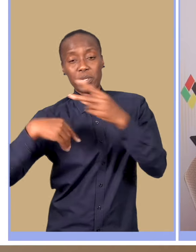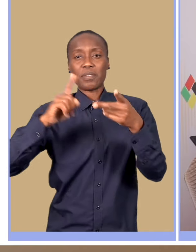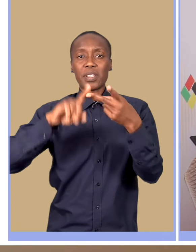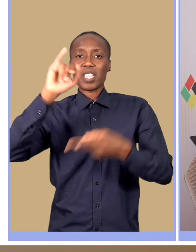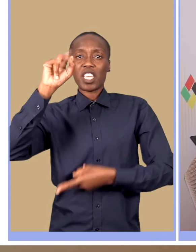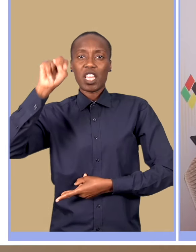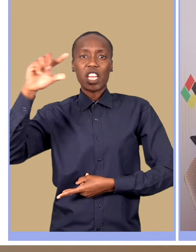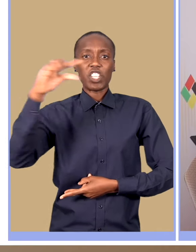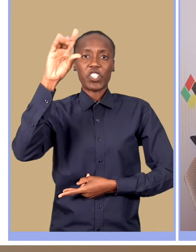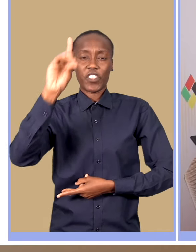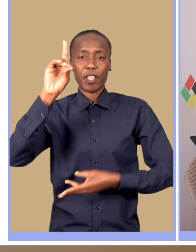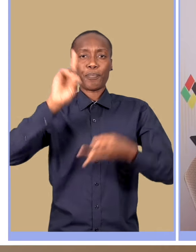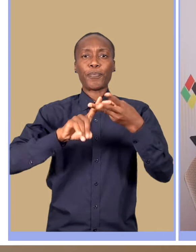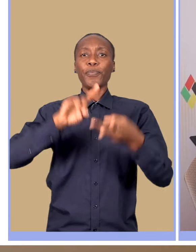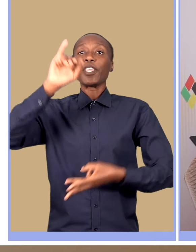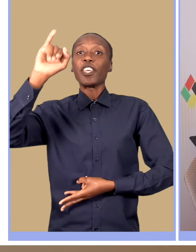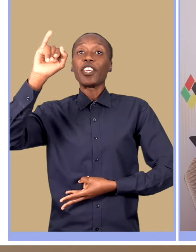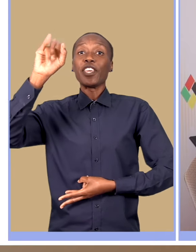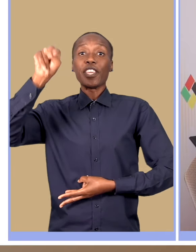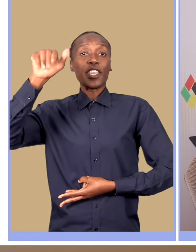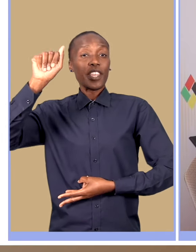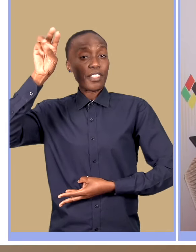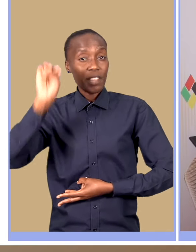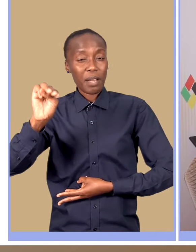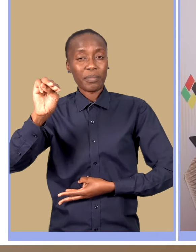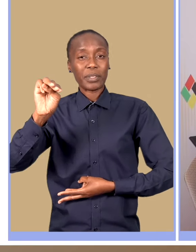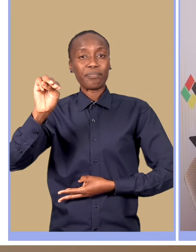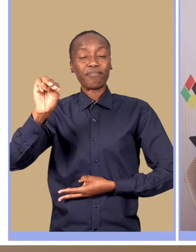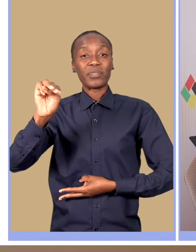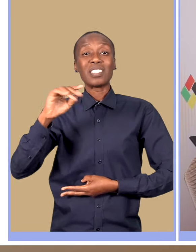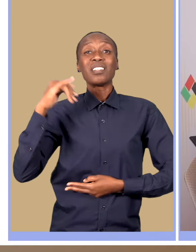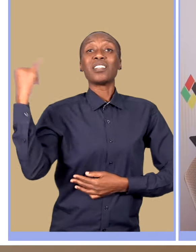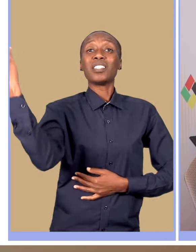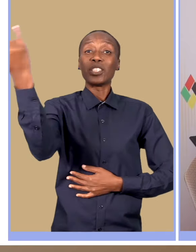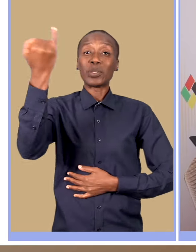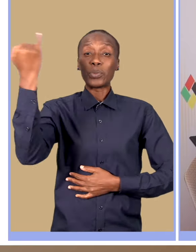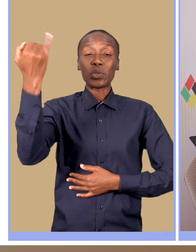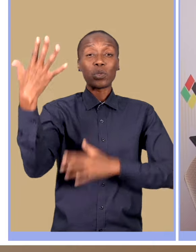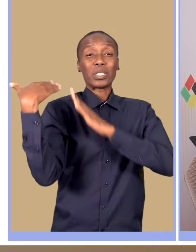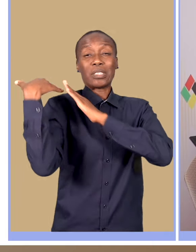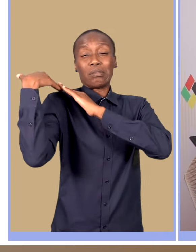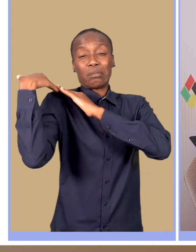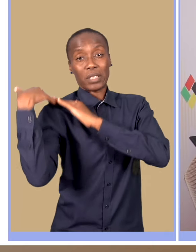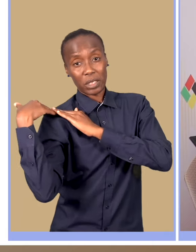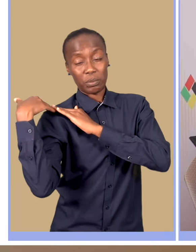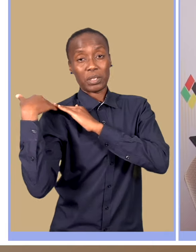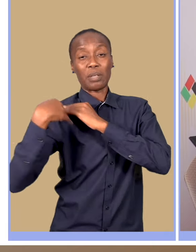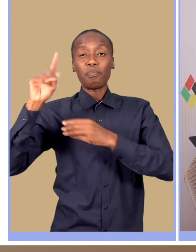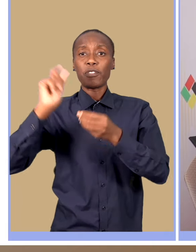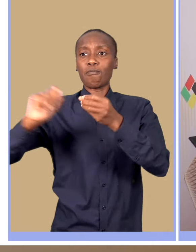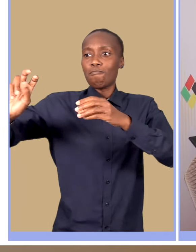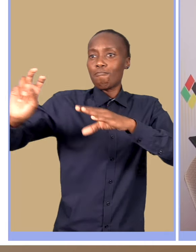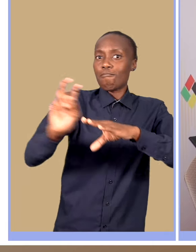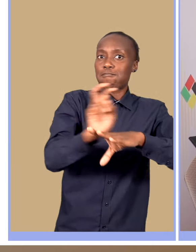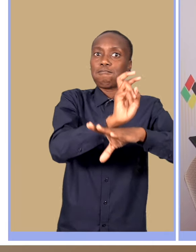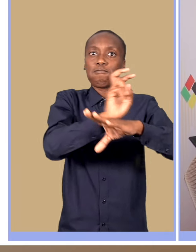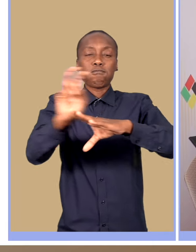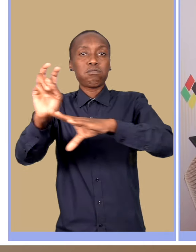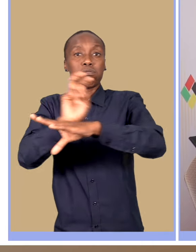responsáveis, temos o NGD, temos o INAME, essas instituições que são responsáveis por fazer